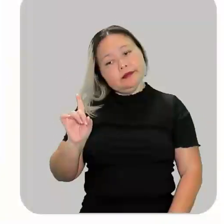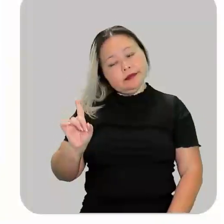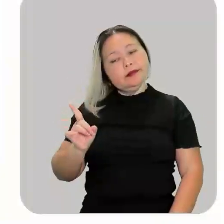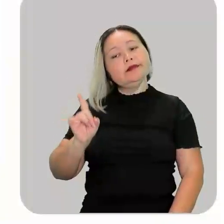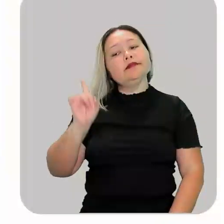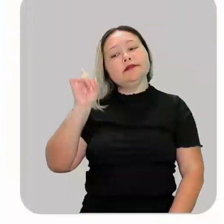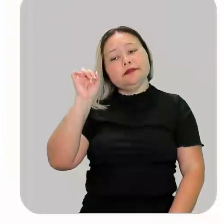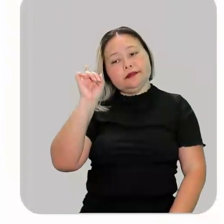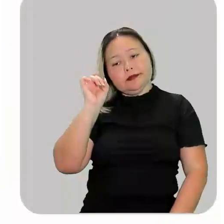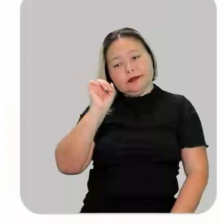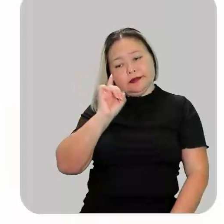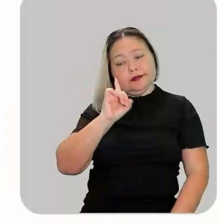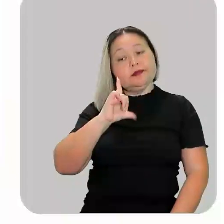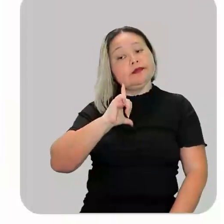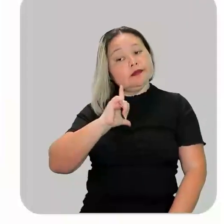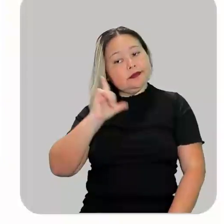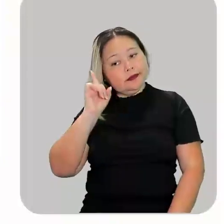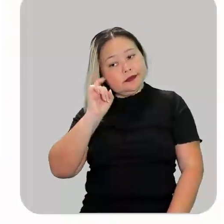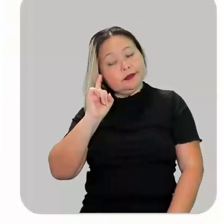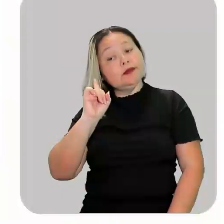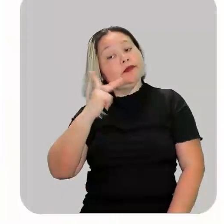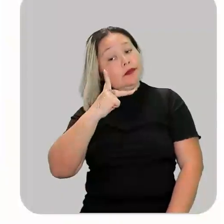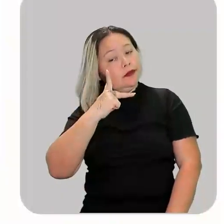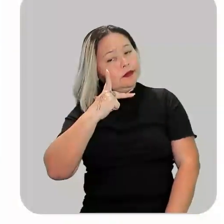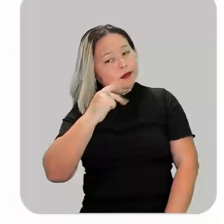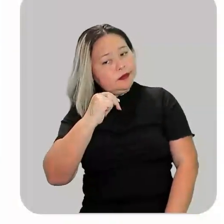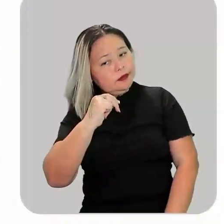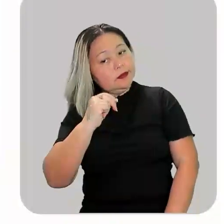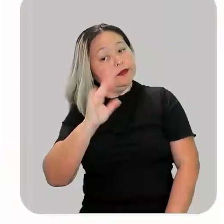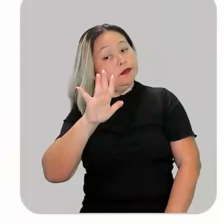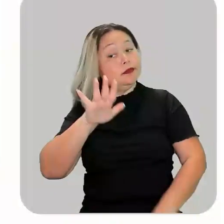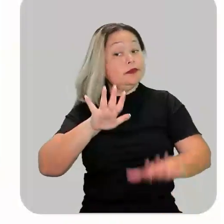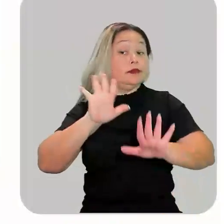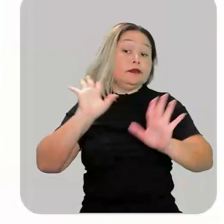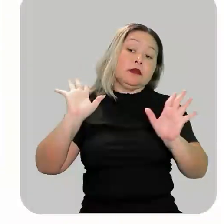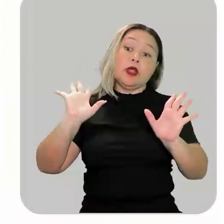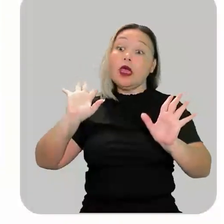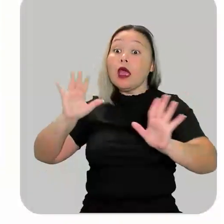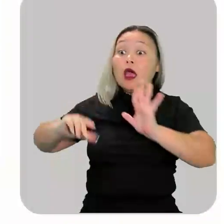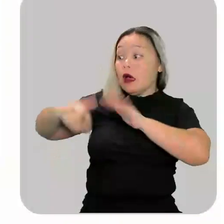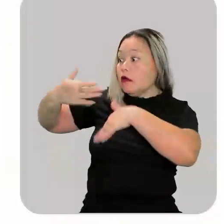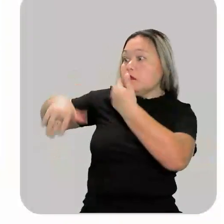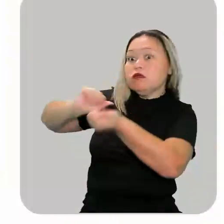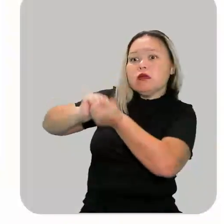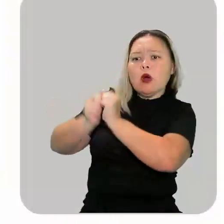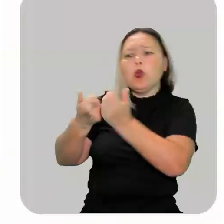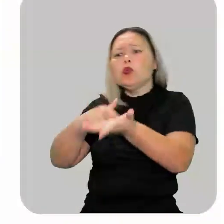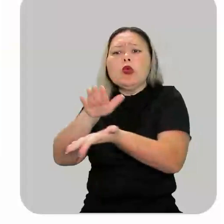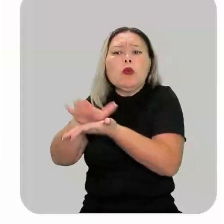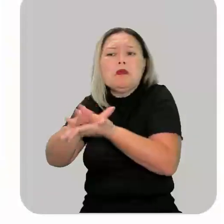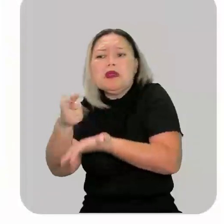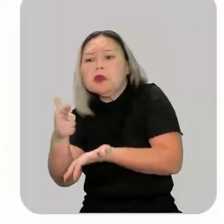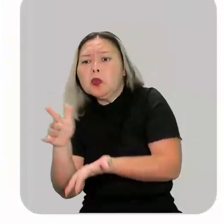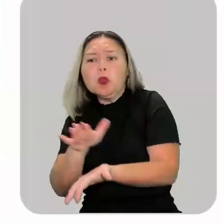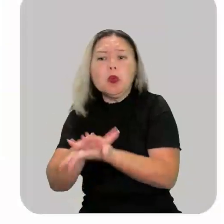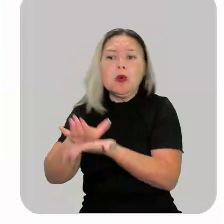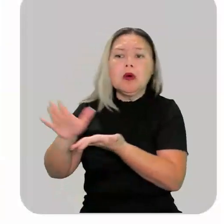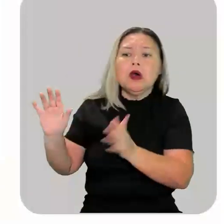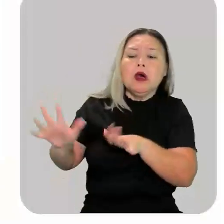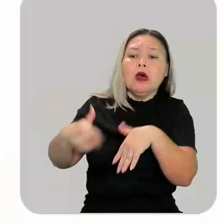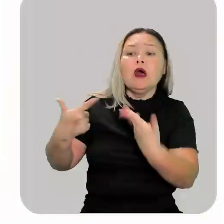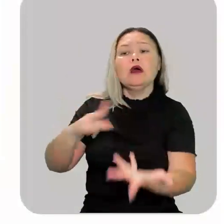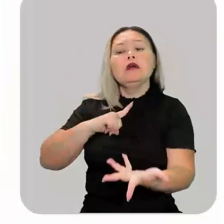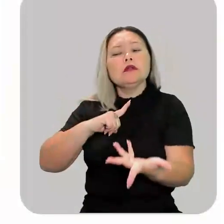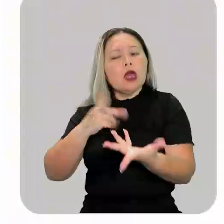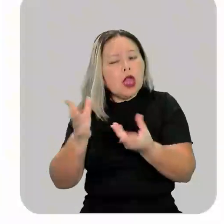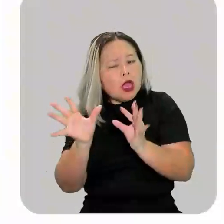pouco provável que tenha êxito, né? Você já tem que vir se adaptando. Mas eu não tenho como imprimir, eu não tenho impressora. Gente, todo